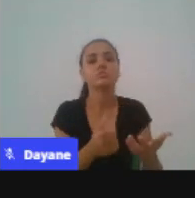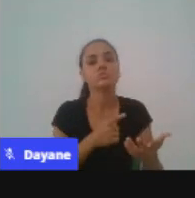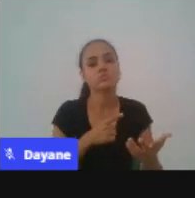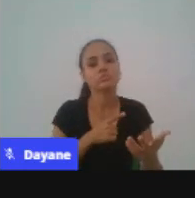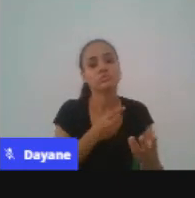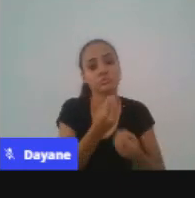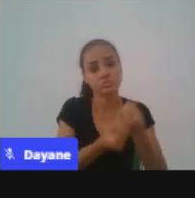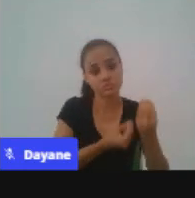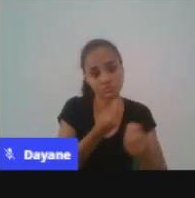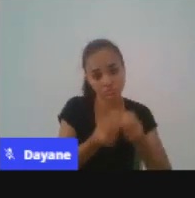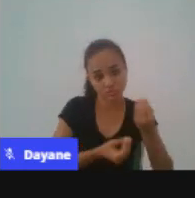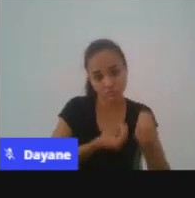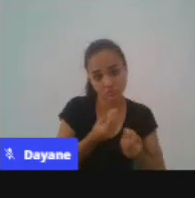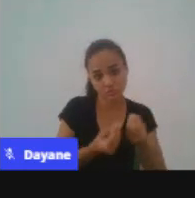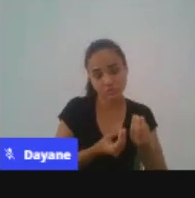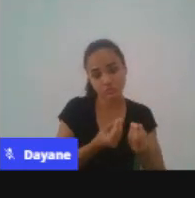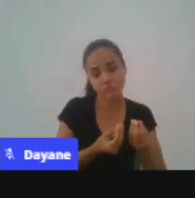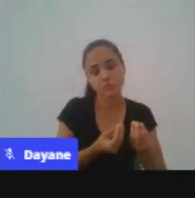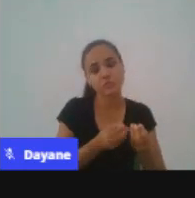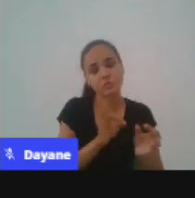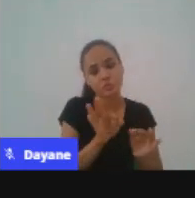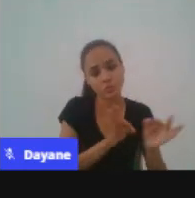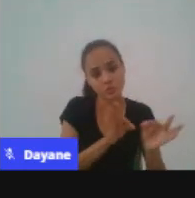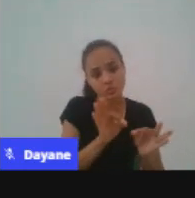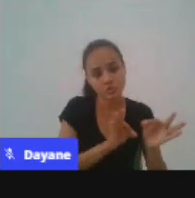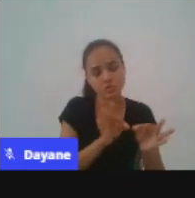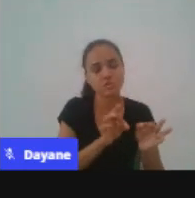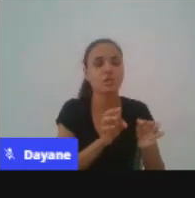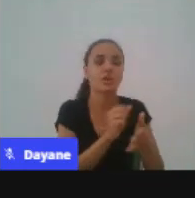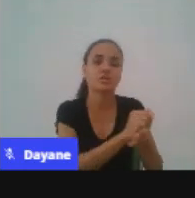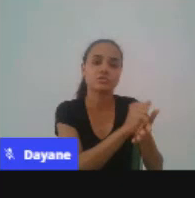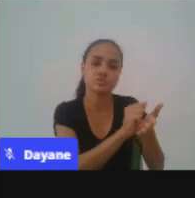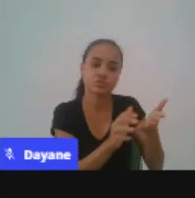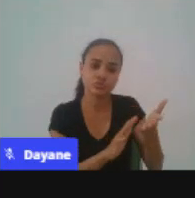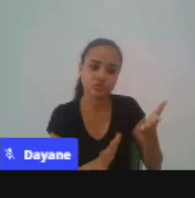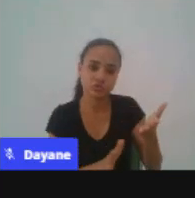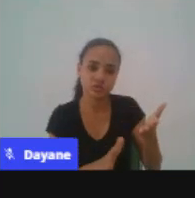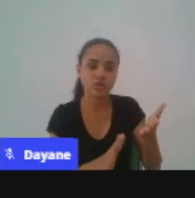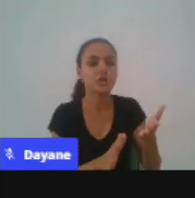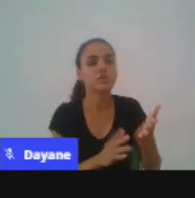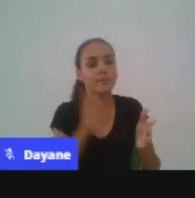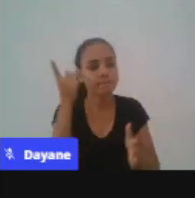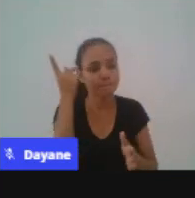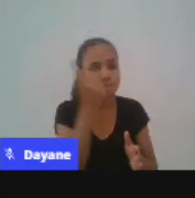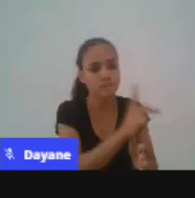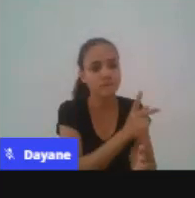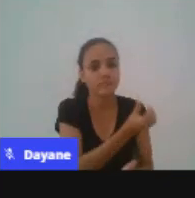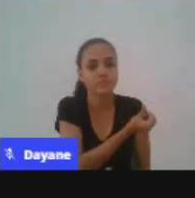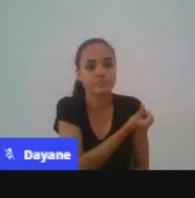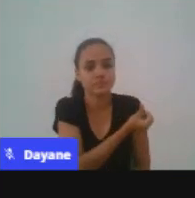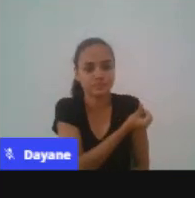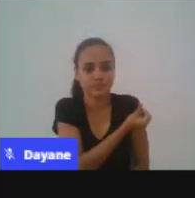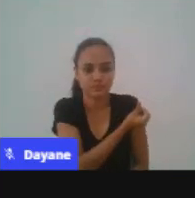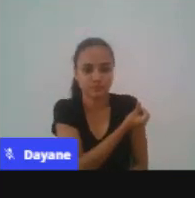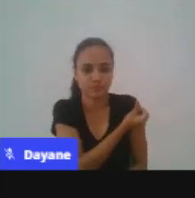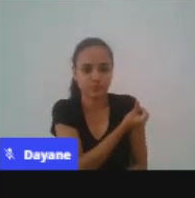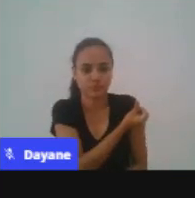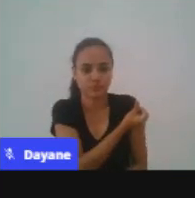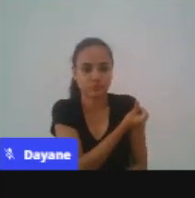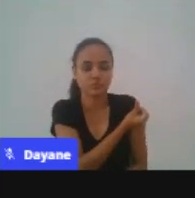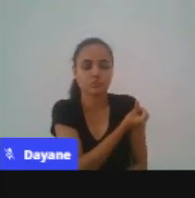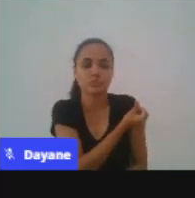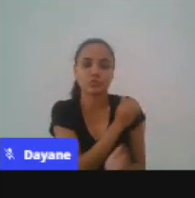ano, a nossa maneira de ver as atividades em matemática para o sexto ano. Então, nele vocês vão encontrar